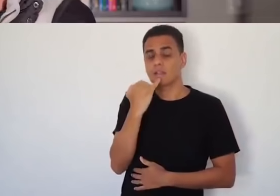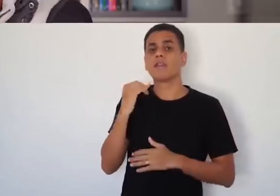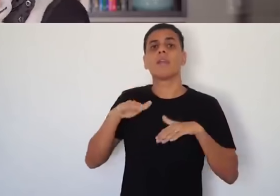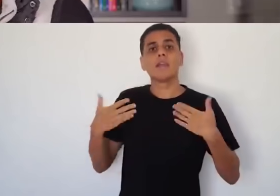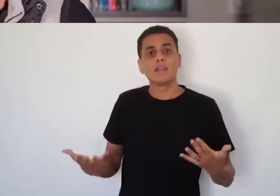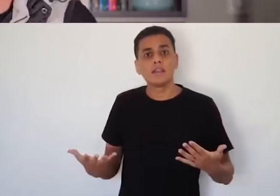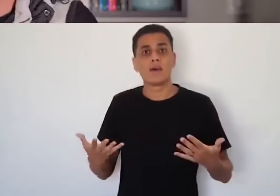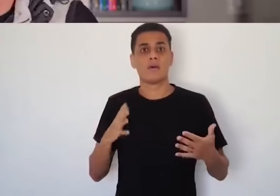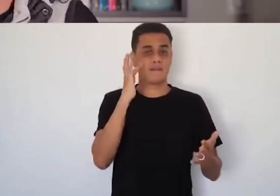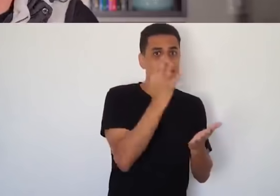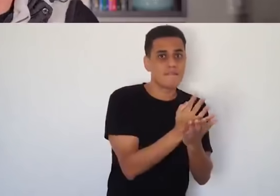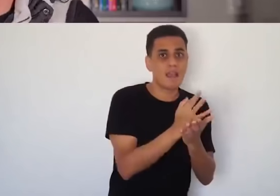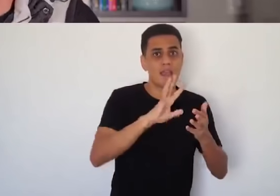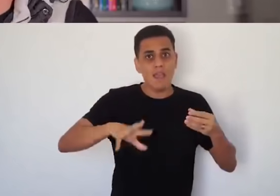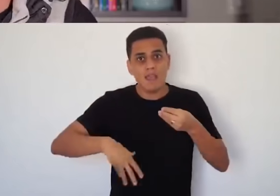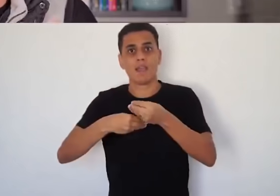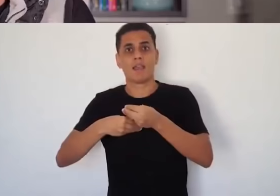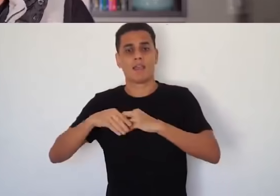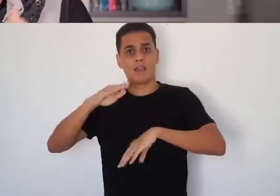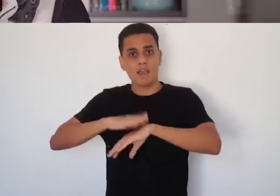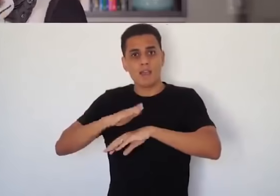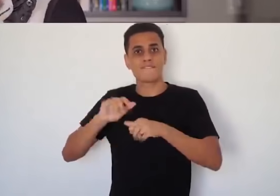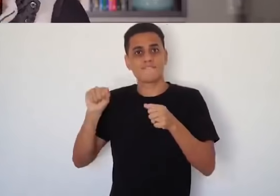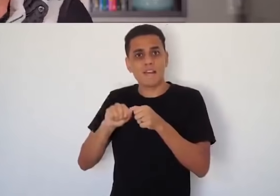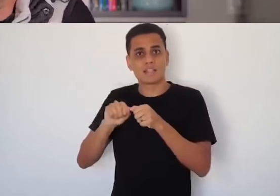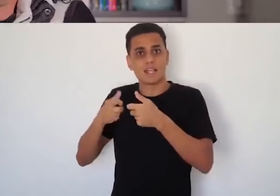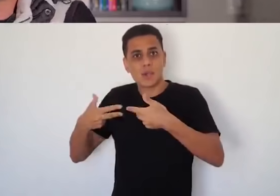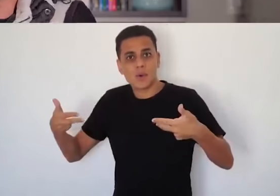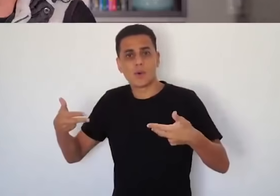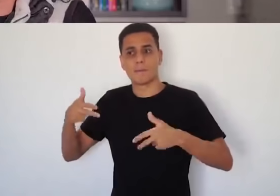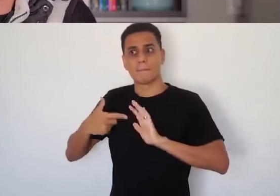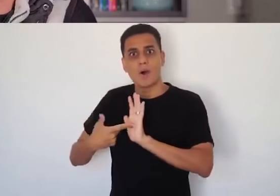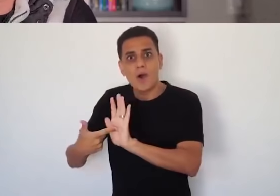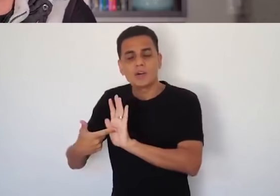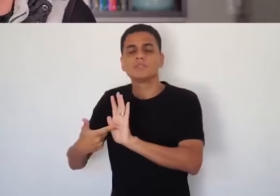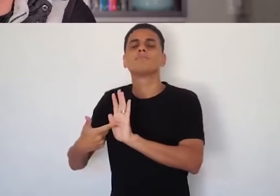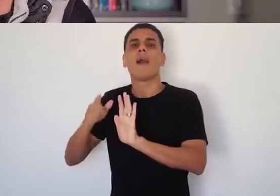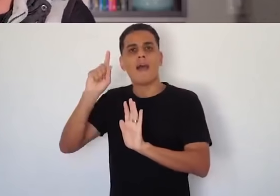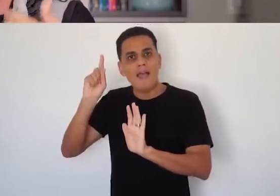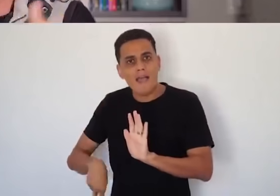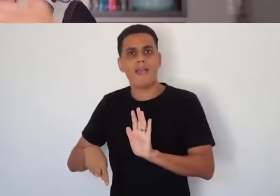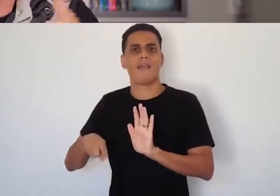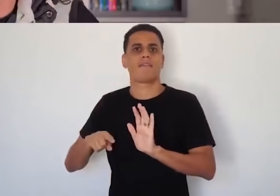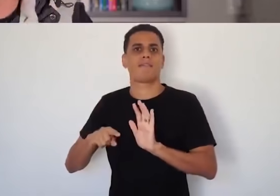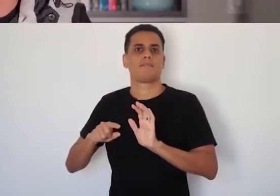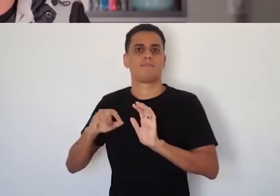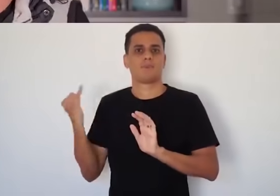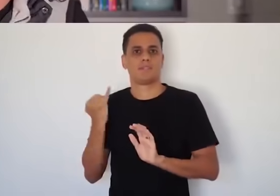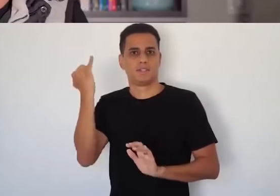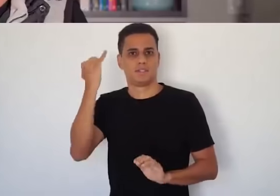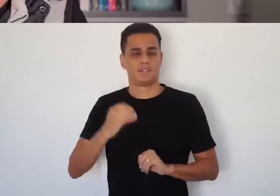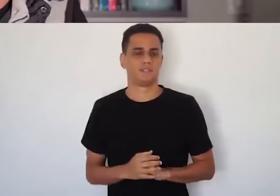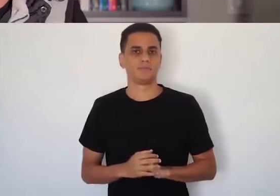estou manifestando uma fé genuína. Ela é acompanhada da obra. E quando fala de Raabe, está citando o grande exemplo dessa